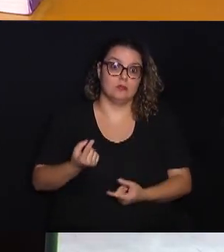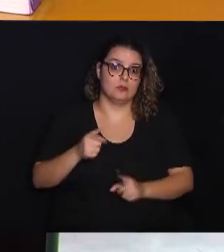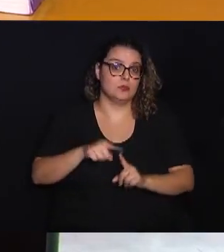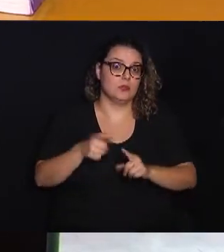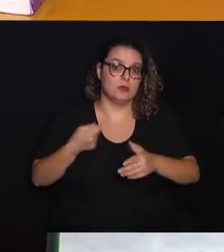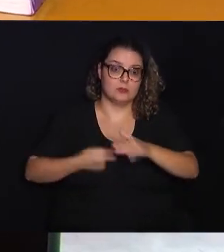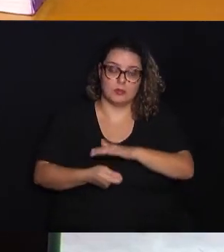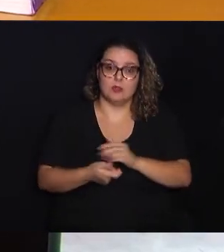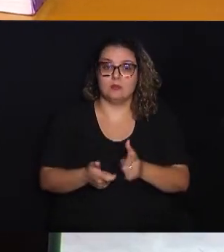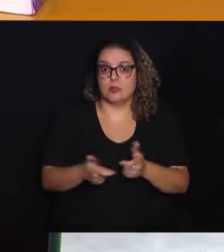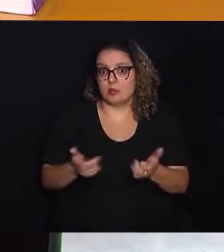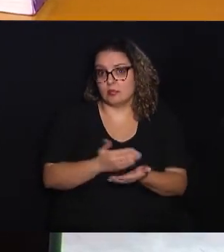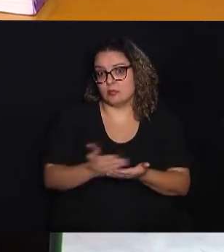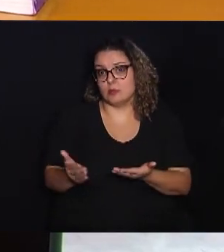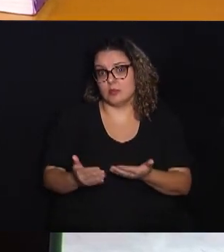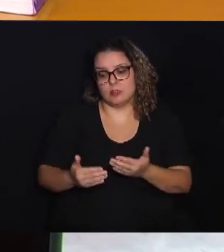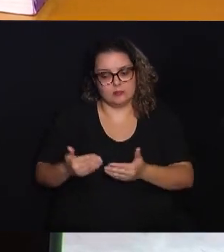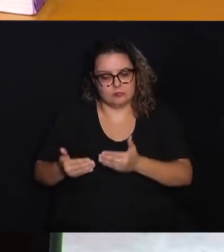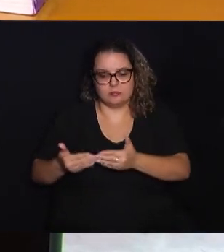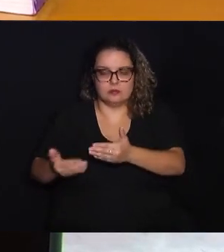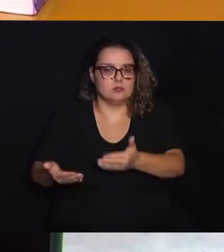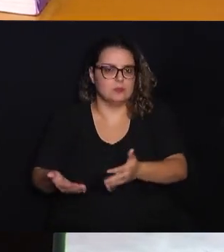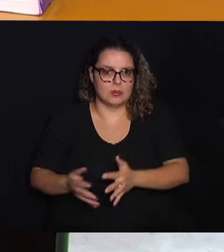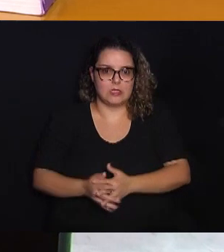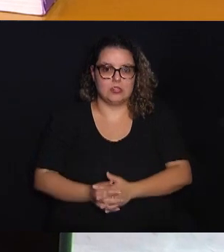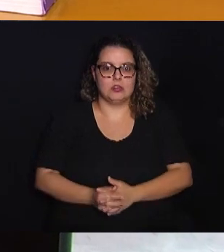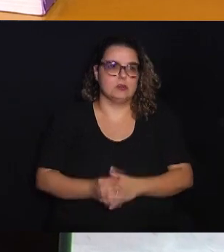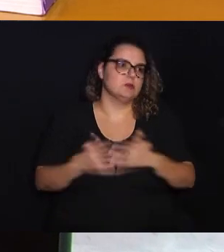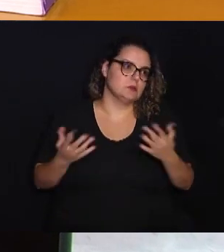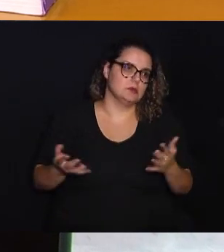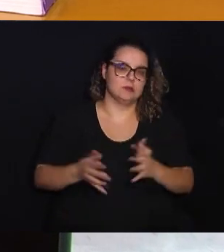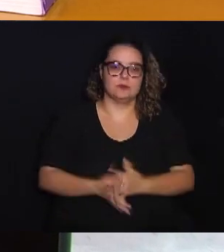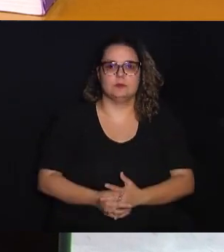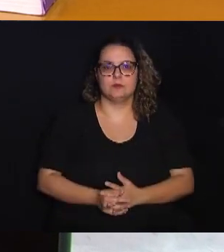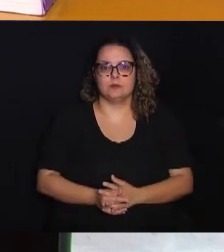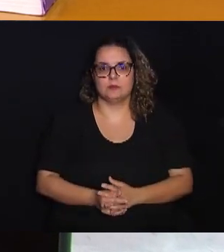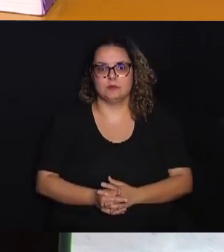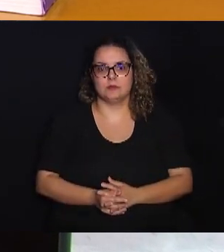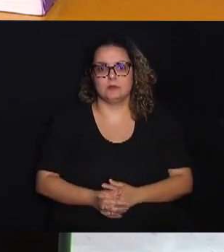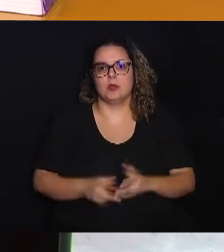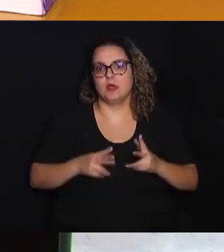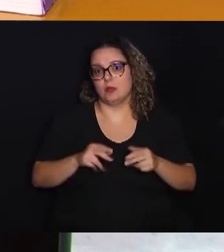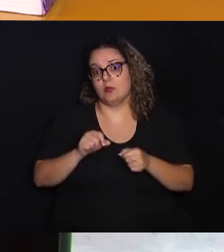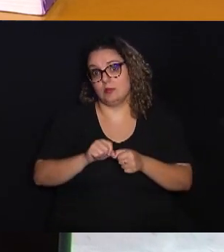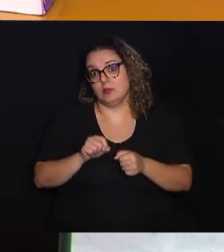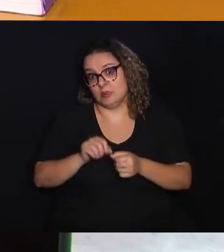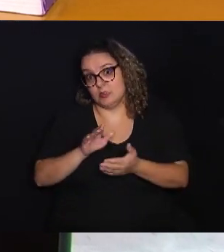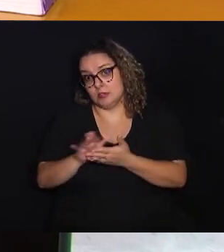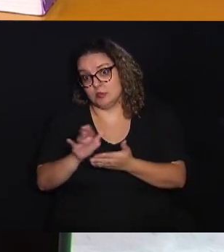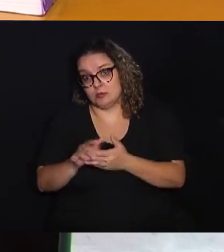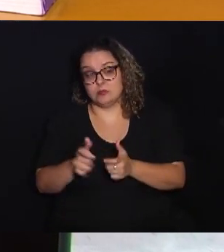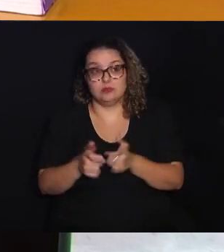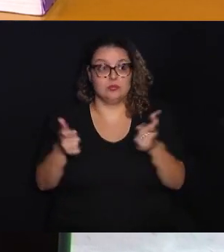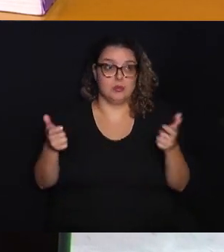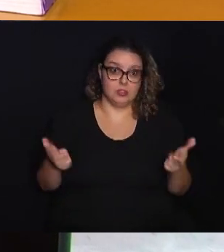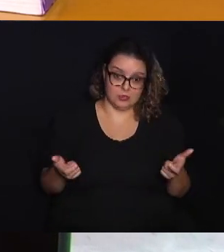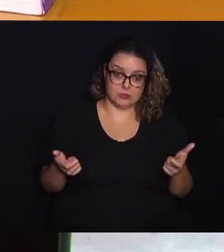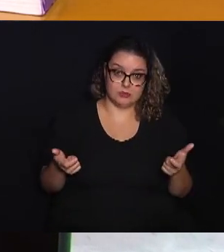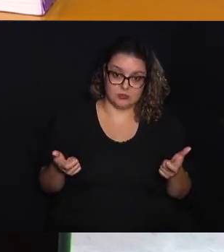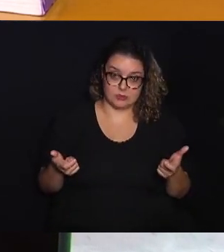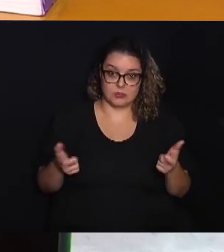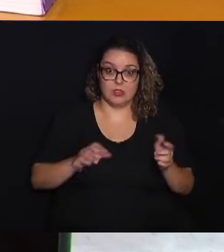de investimento inicial que você pode distribuir ao longo do tempo. Então, é como se você fizesse um gasto